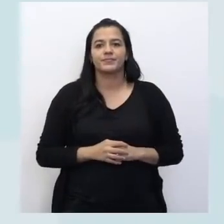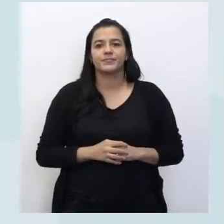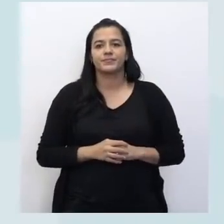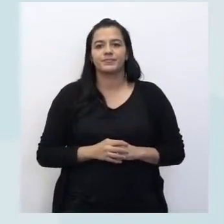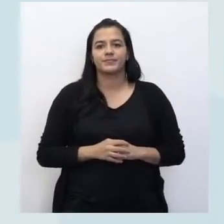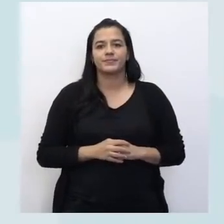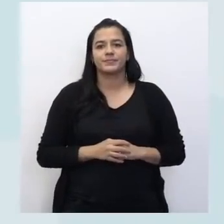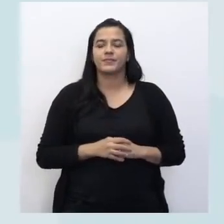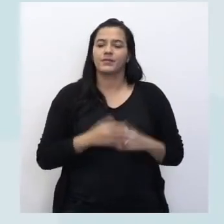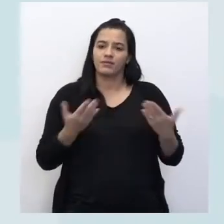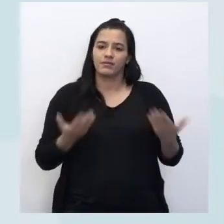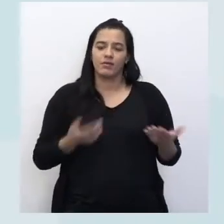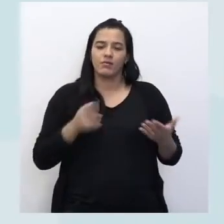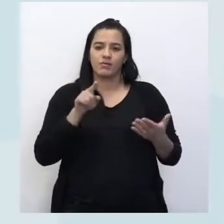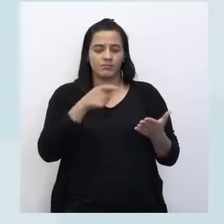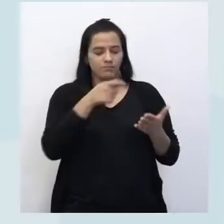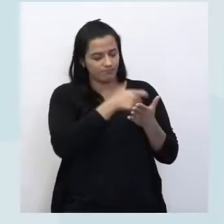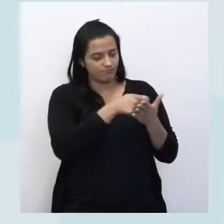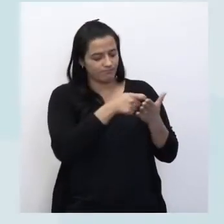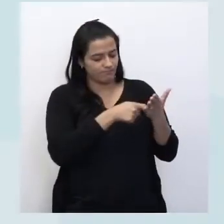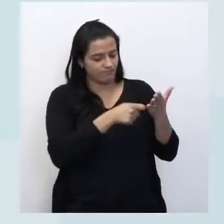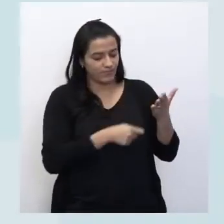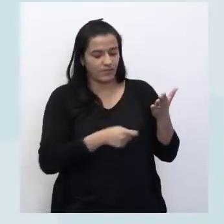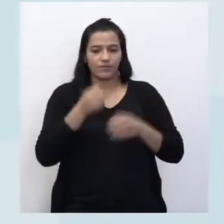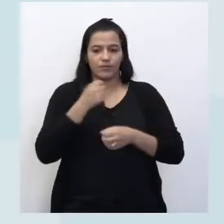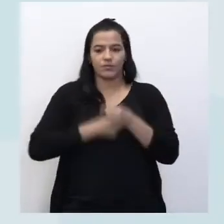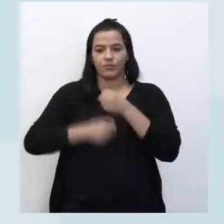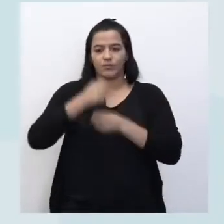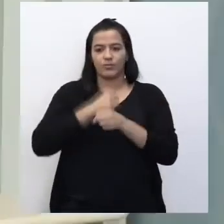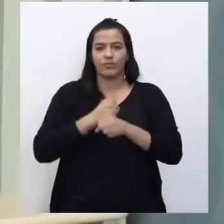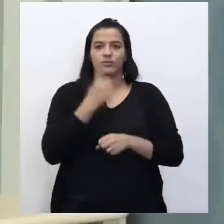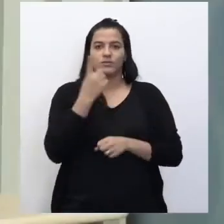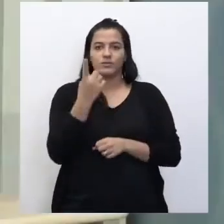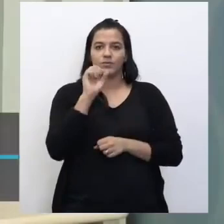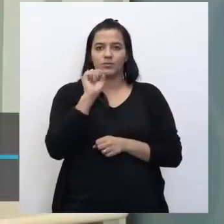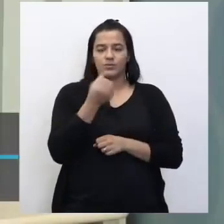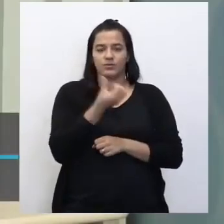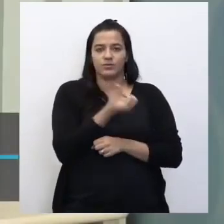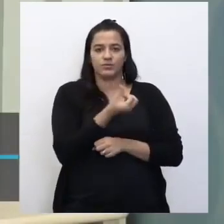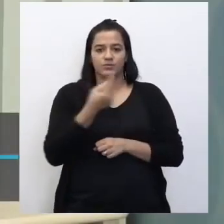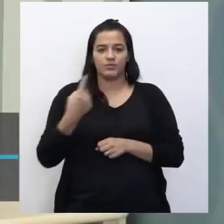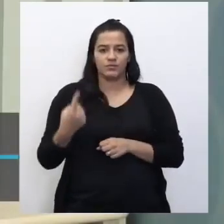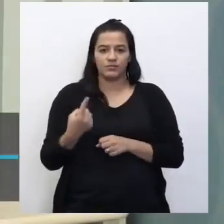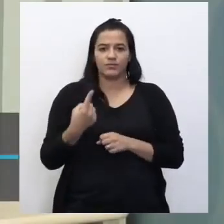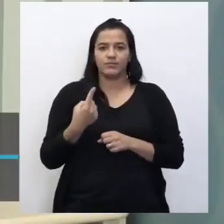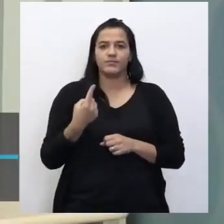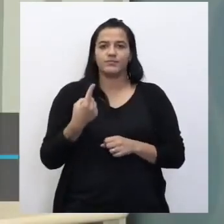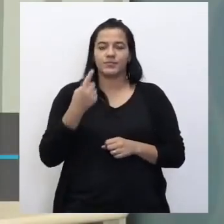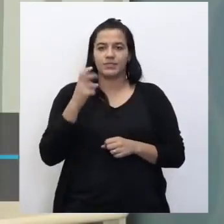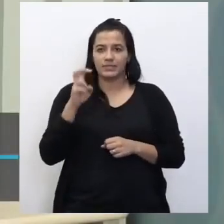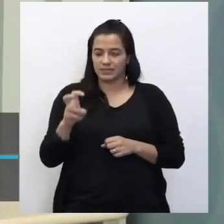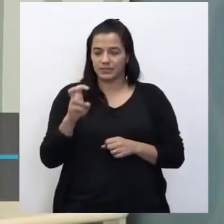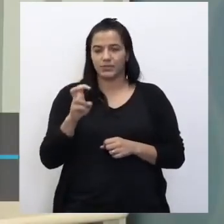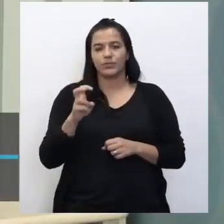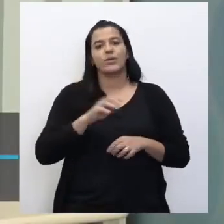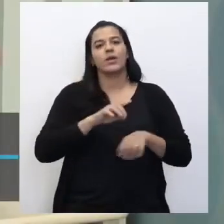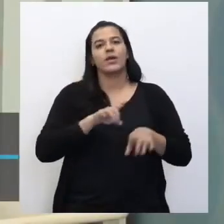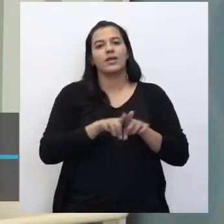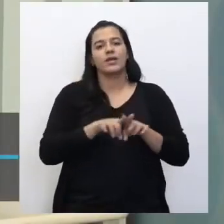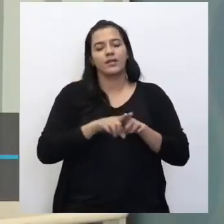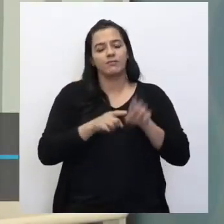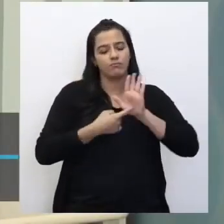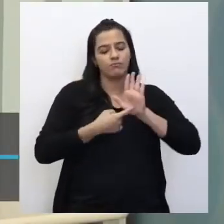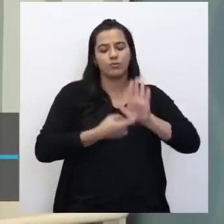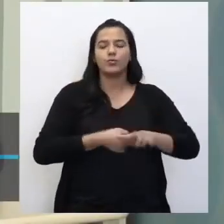Assim escreveu Cruz e Souza, lá em 1895, mostrando para a gente que não